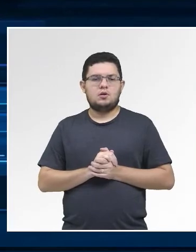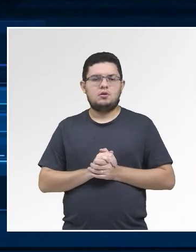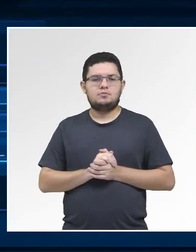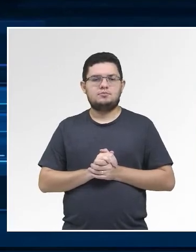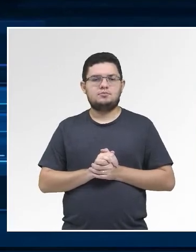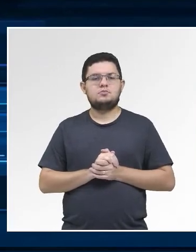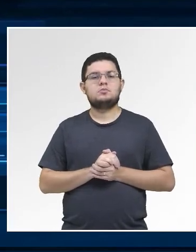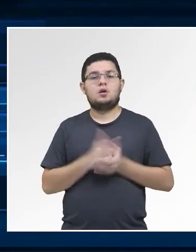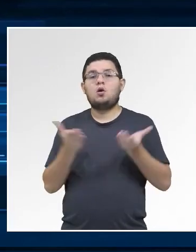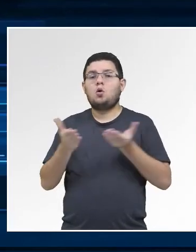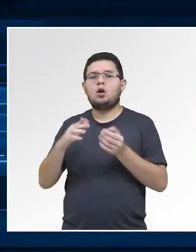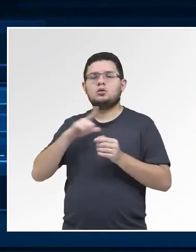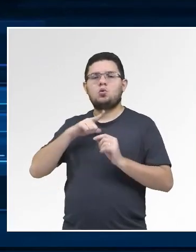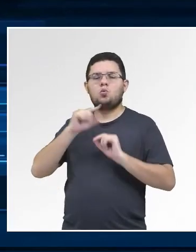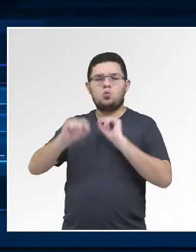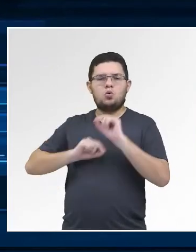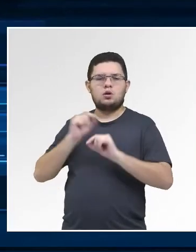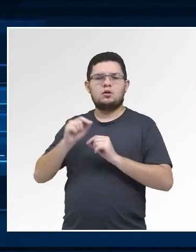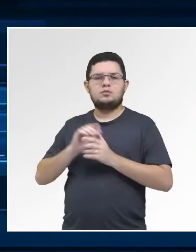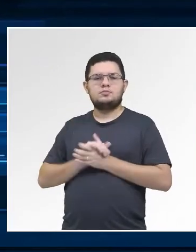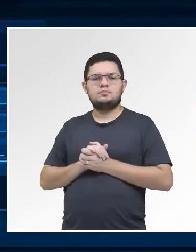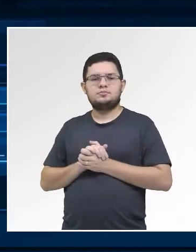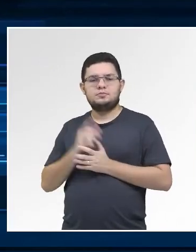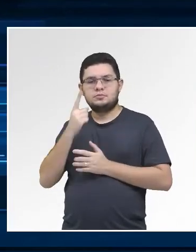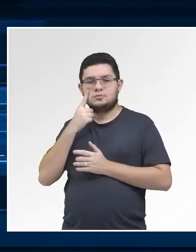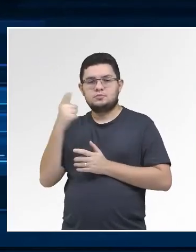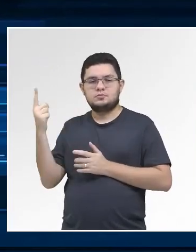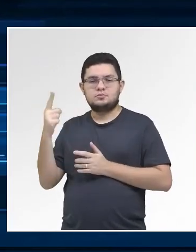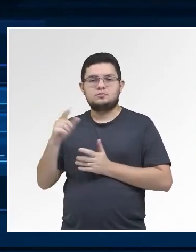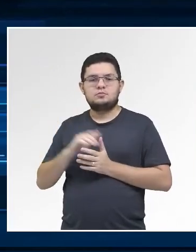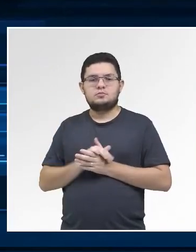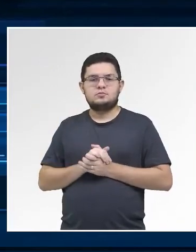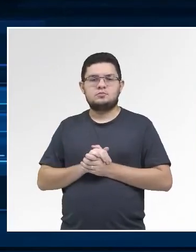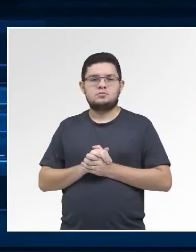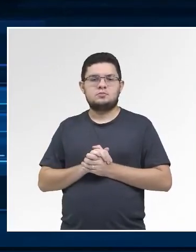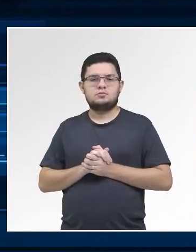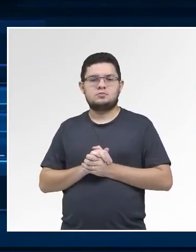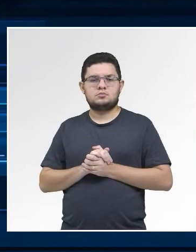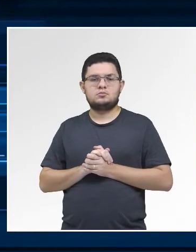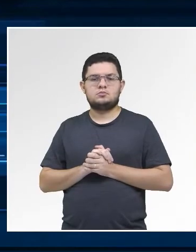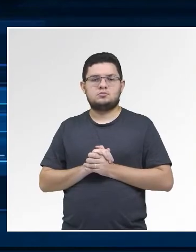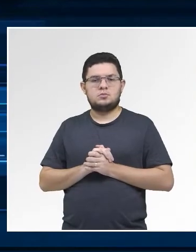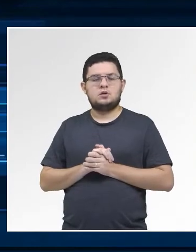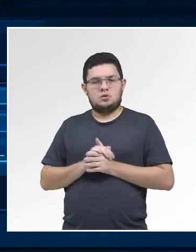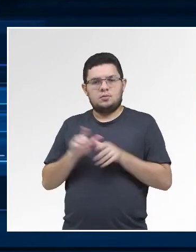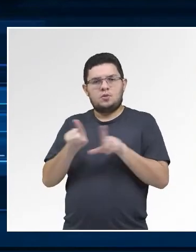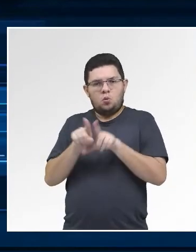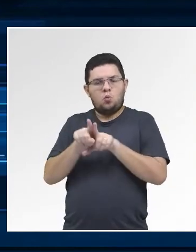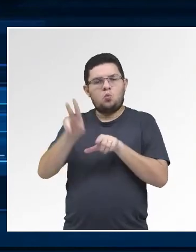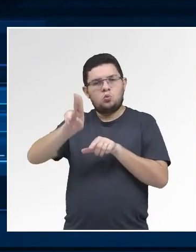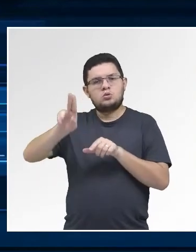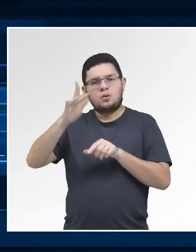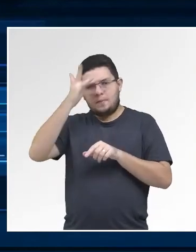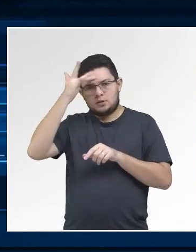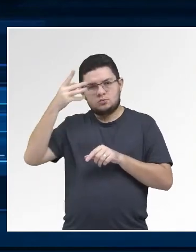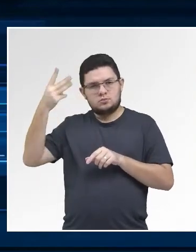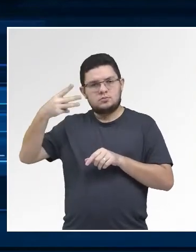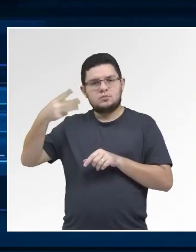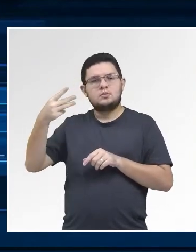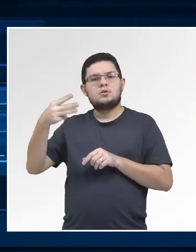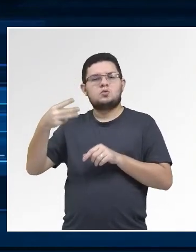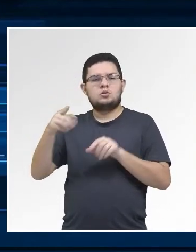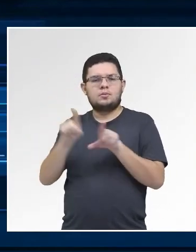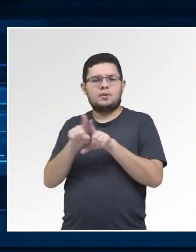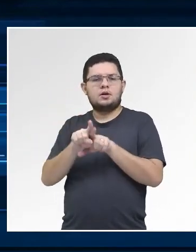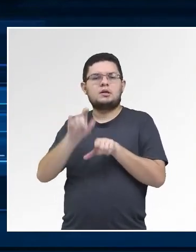Agora eu tenho it has rained a lot, né? Eu estou utilizando também a terceira pessoa, agora o it, né? Que está